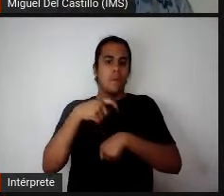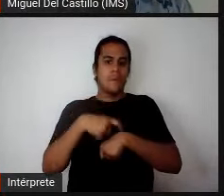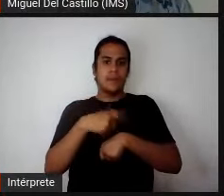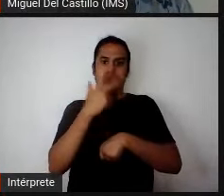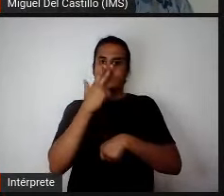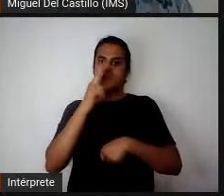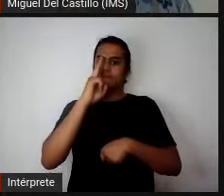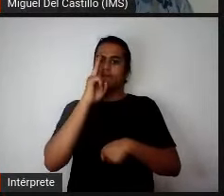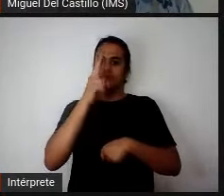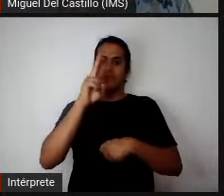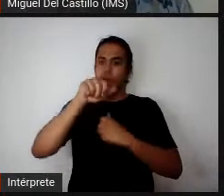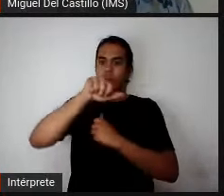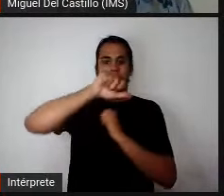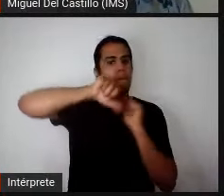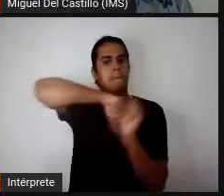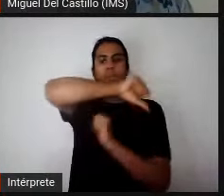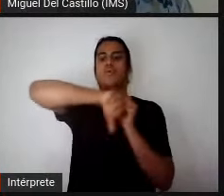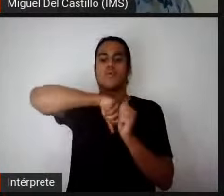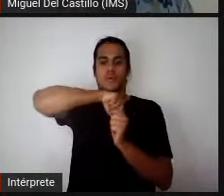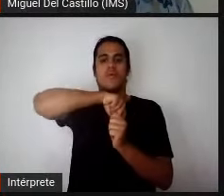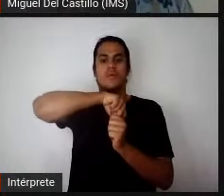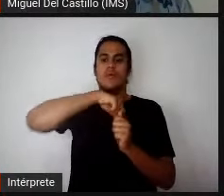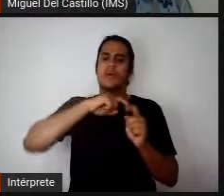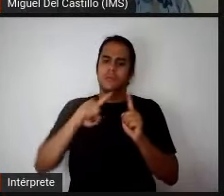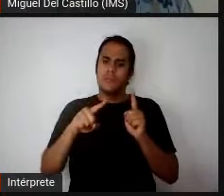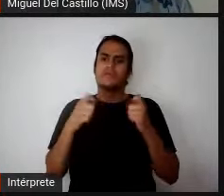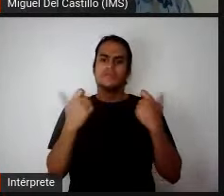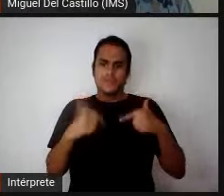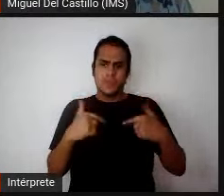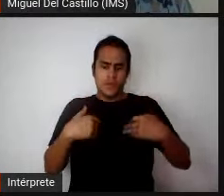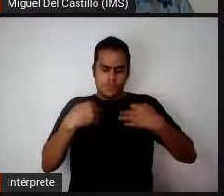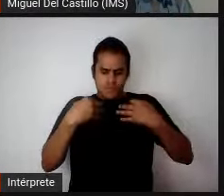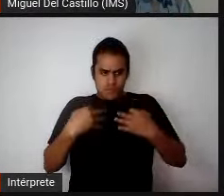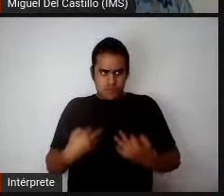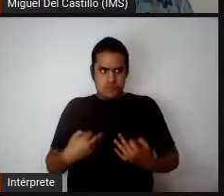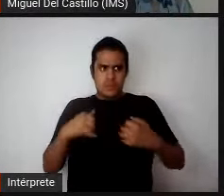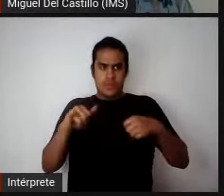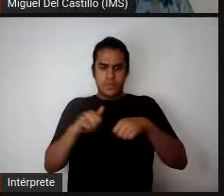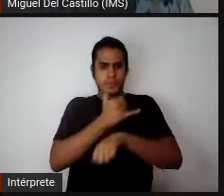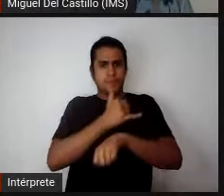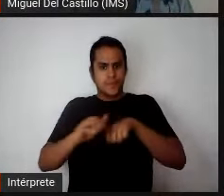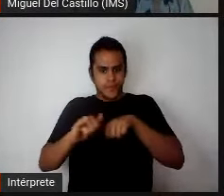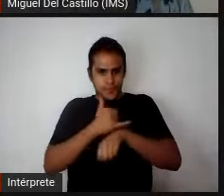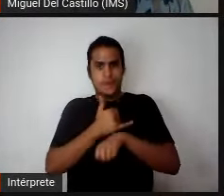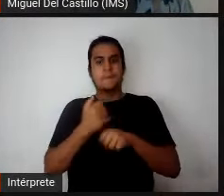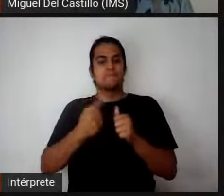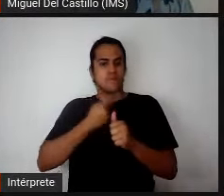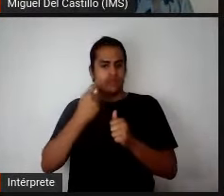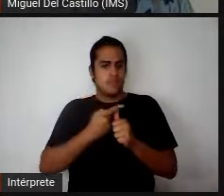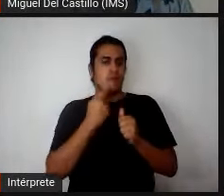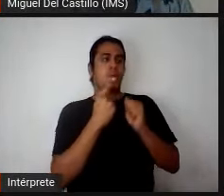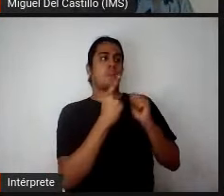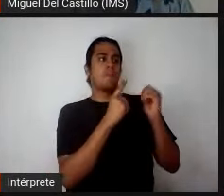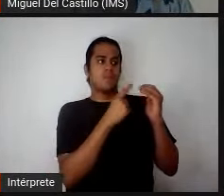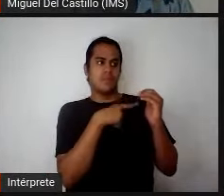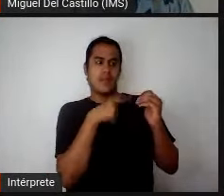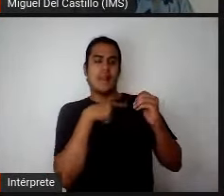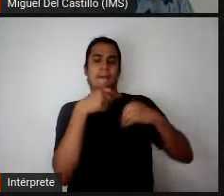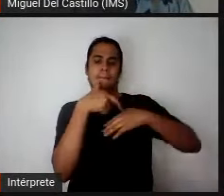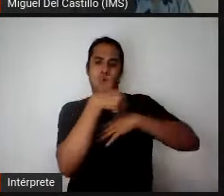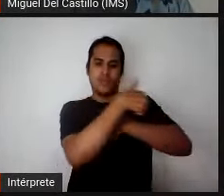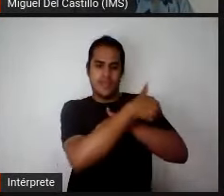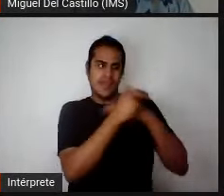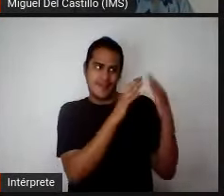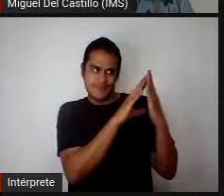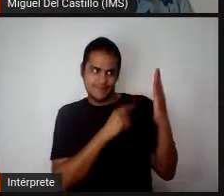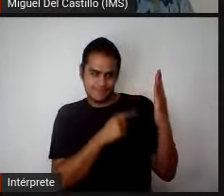é um trabalho muito estruturado, é também um trabalho com modelo, quer dizer, eu queria te ouvir um pouquinho nisso,